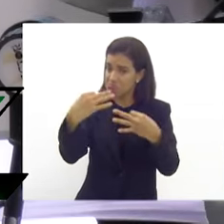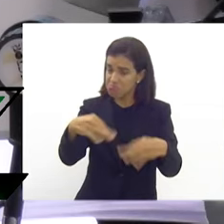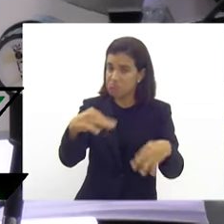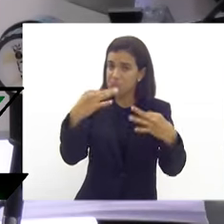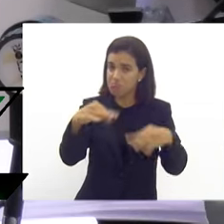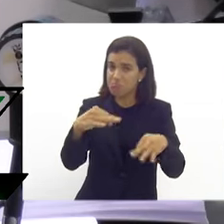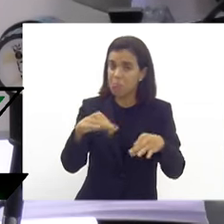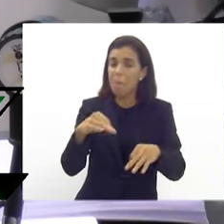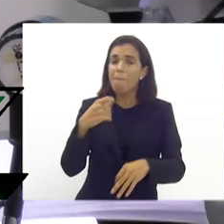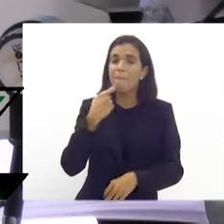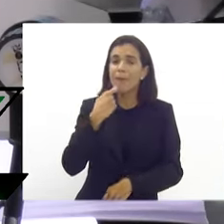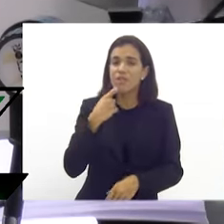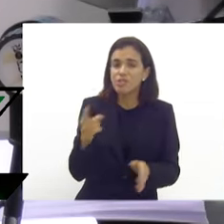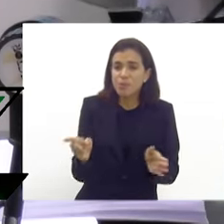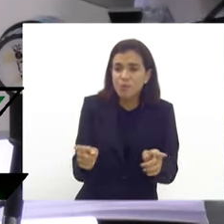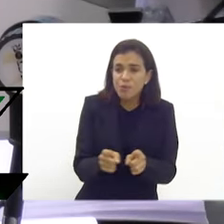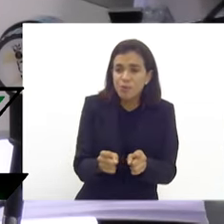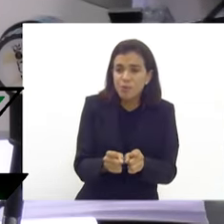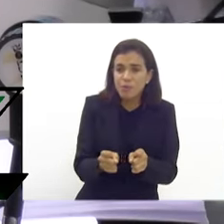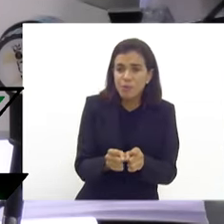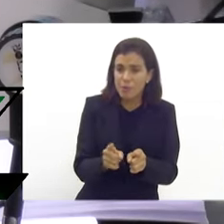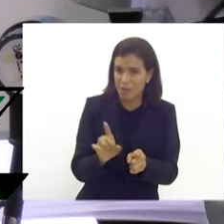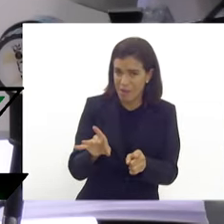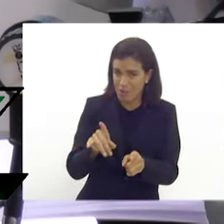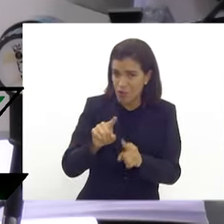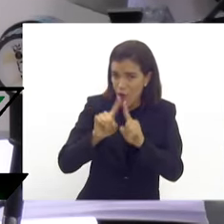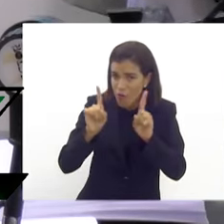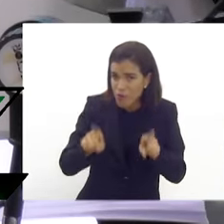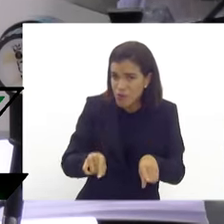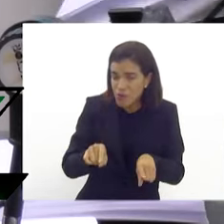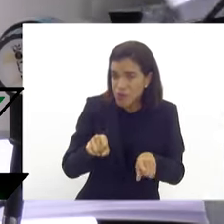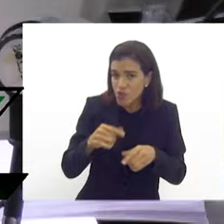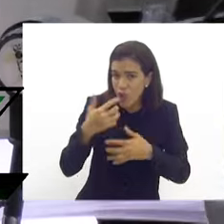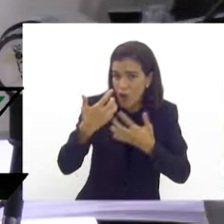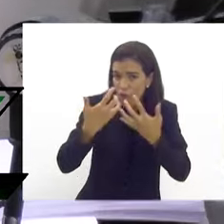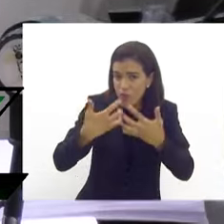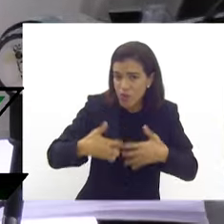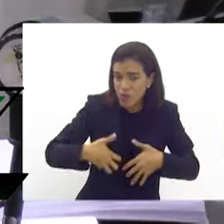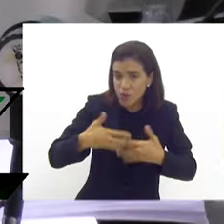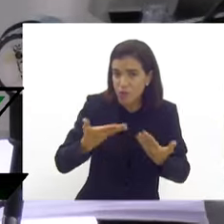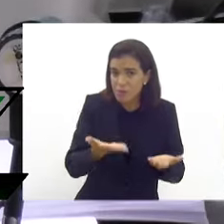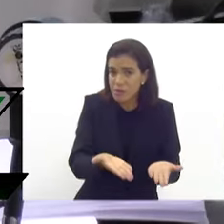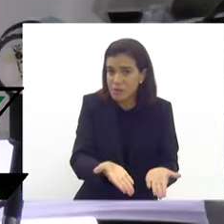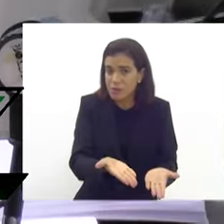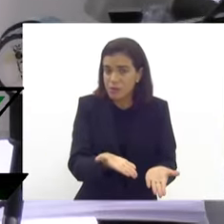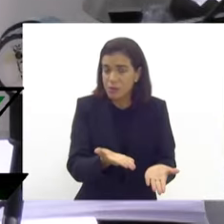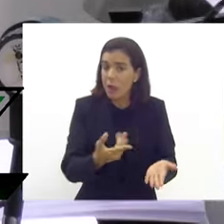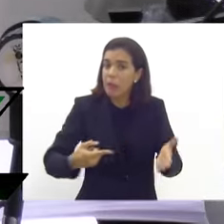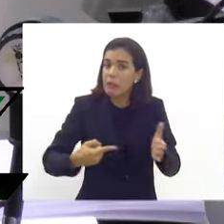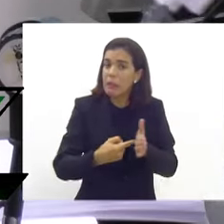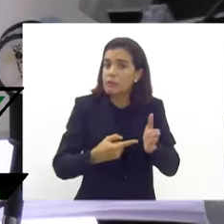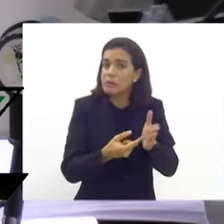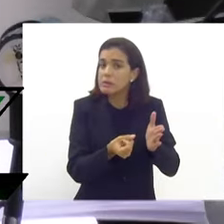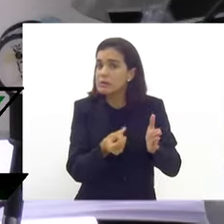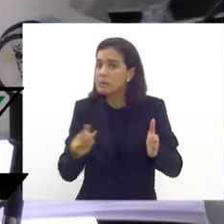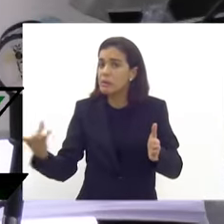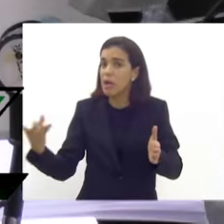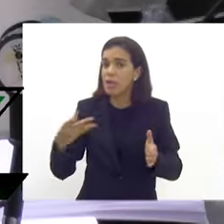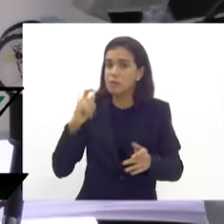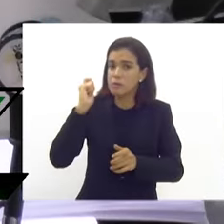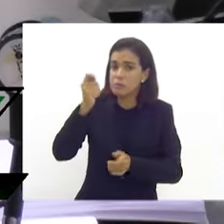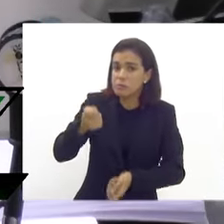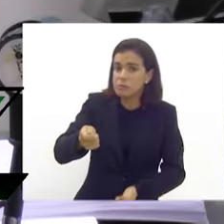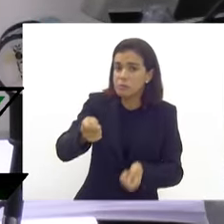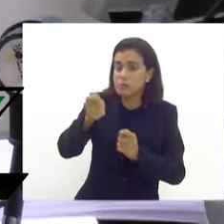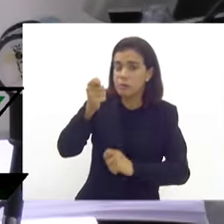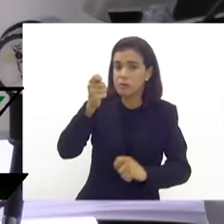rede do pescador mas o Ibama não pode servir só para isso sim como acontece nós recebemos denúncia dos pescadores que para poder apreender o